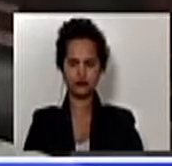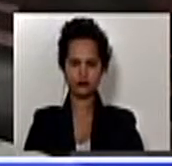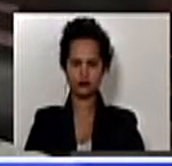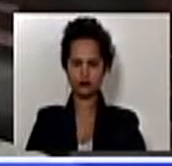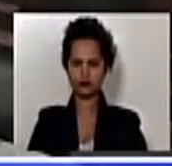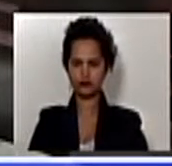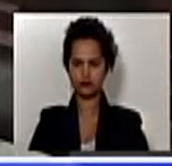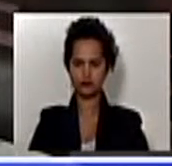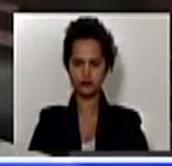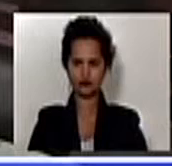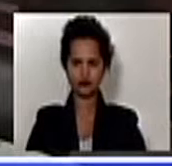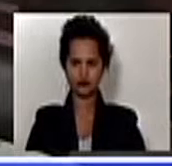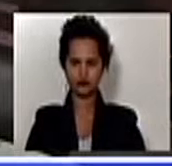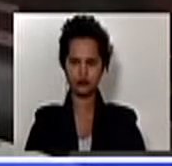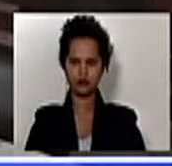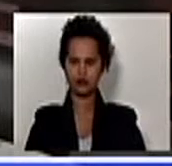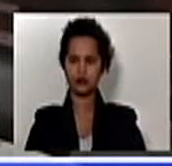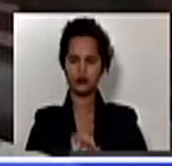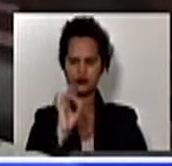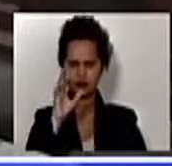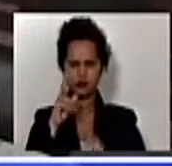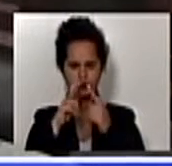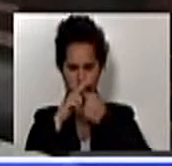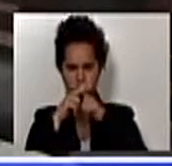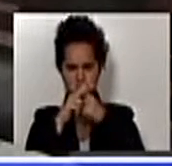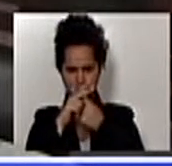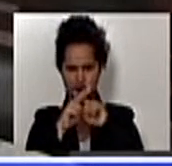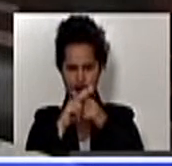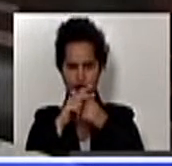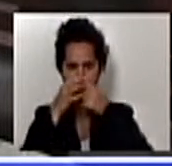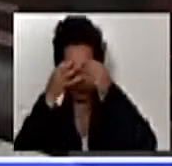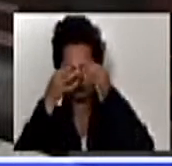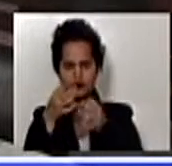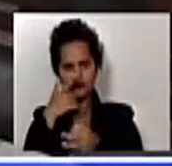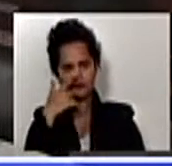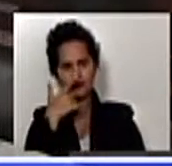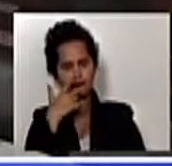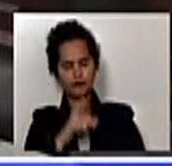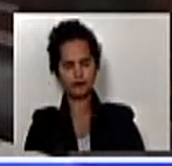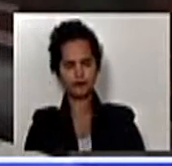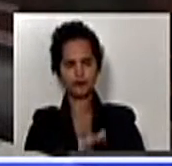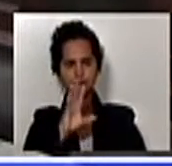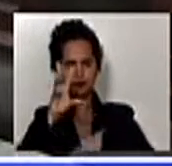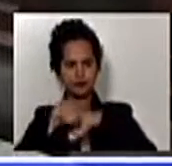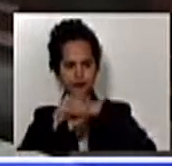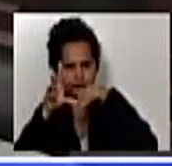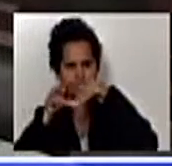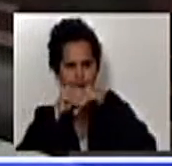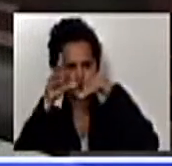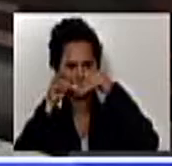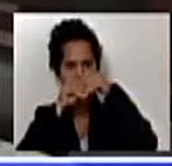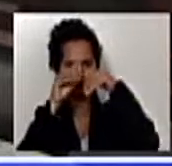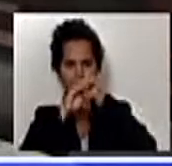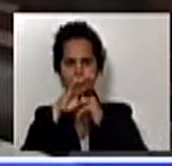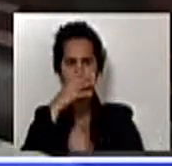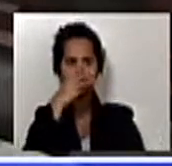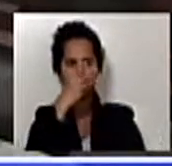para posso fazer uma correção e dizer de uma forma oficial, as emendas parlamentares estão em torno